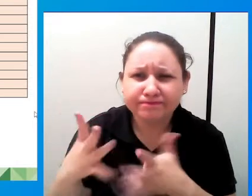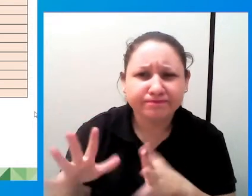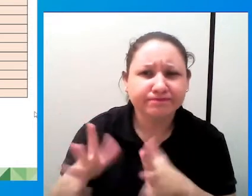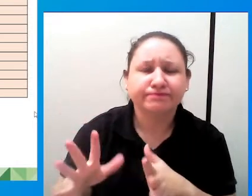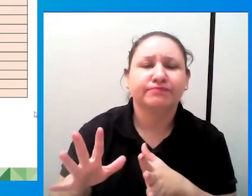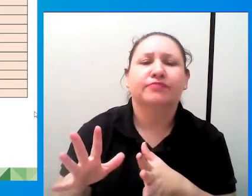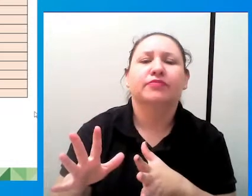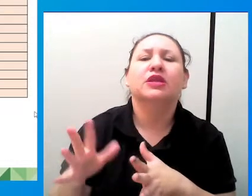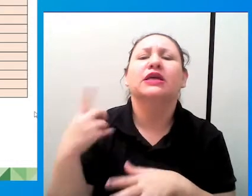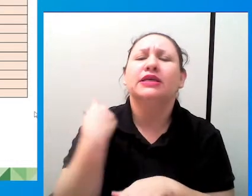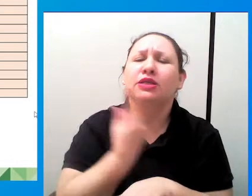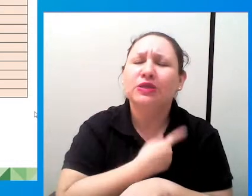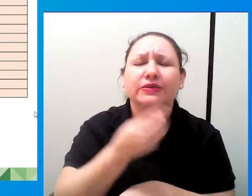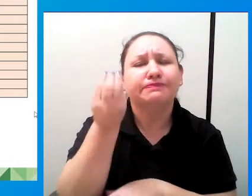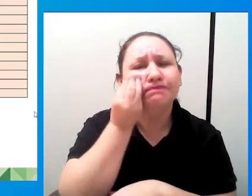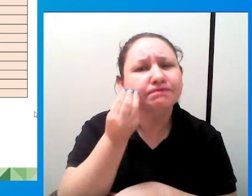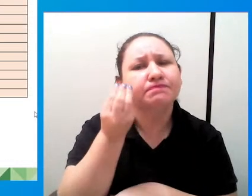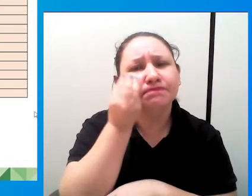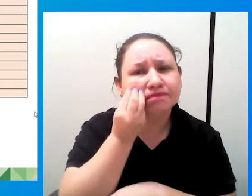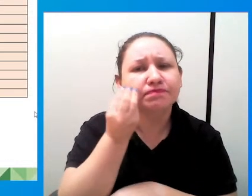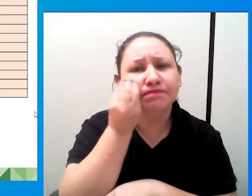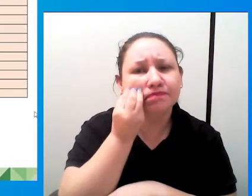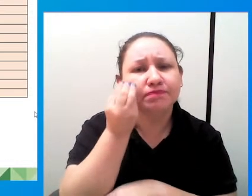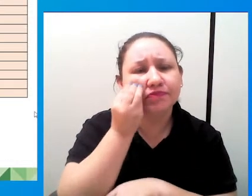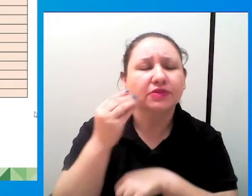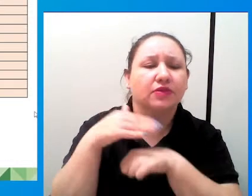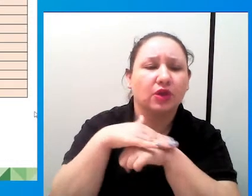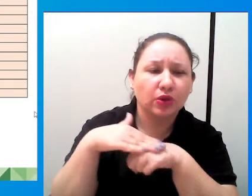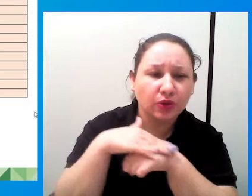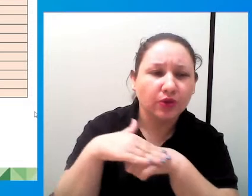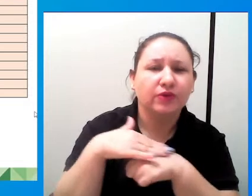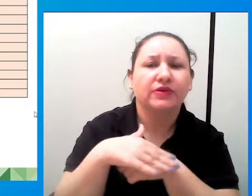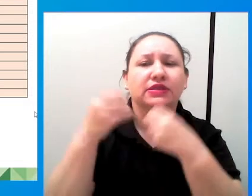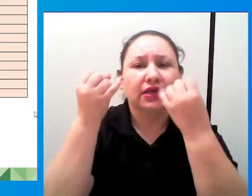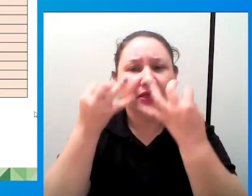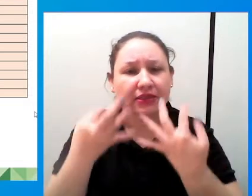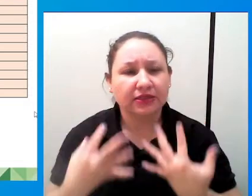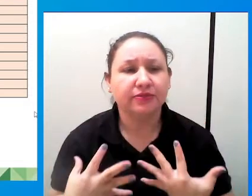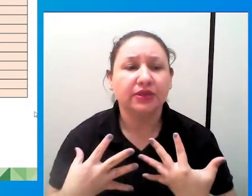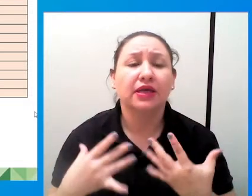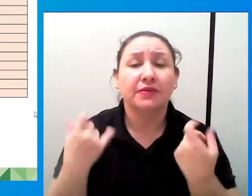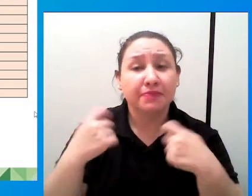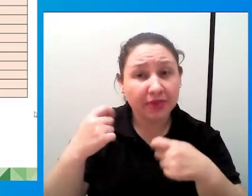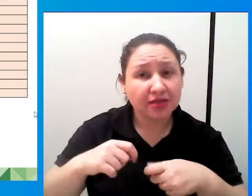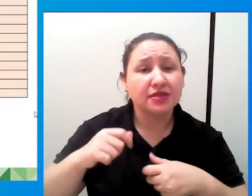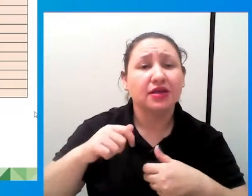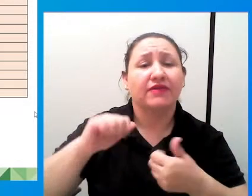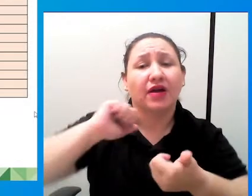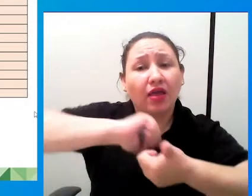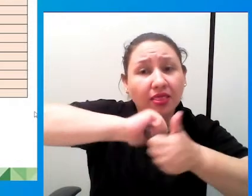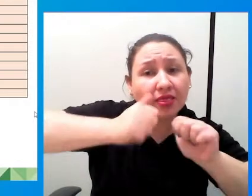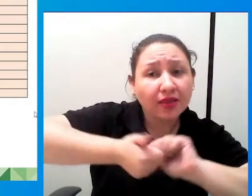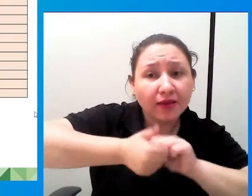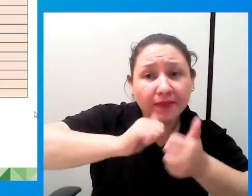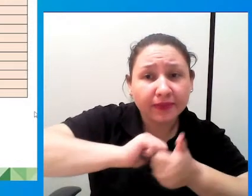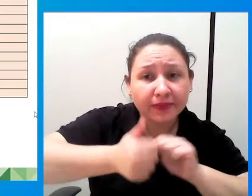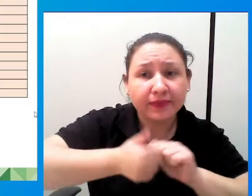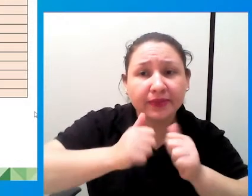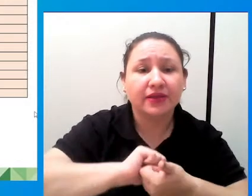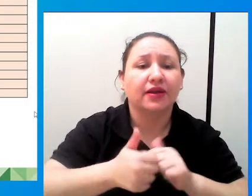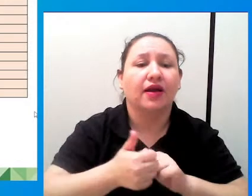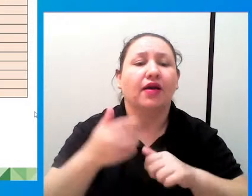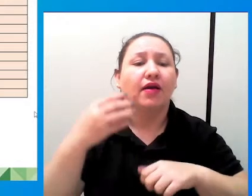nessa reunião de trabalho, né, e através da reunião a ideia era justamente fazer o repasse de